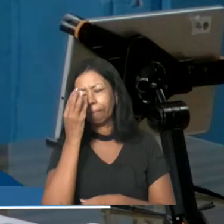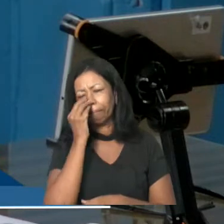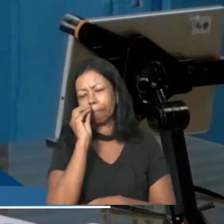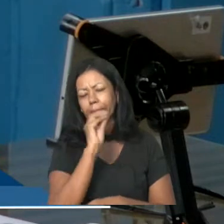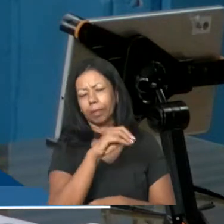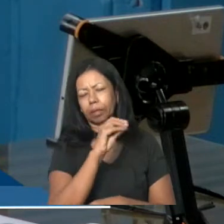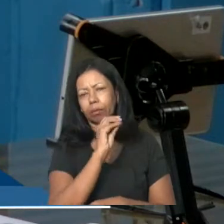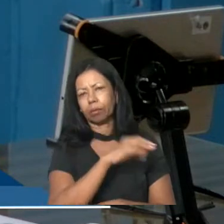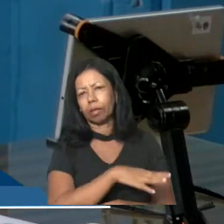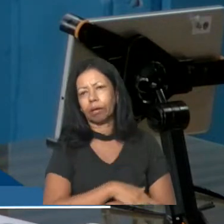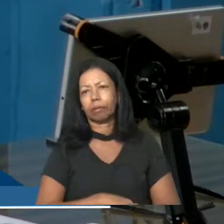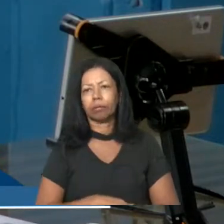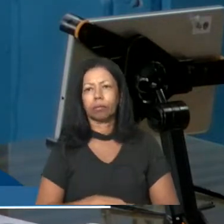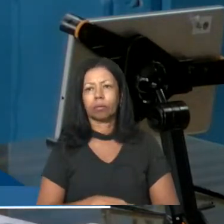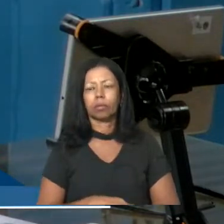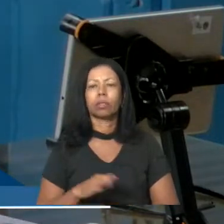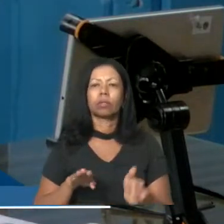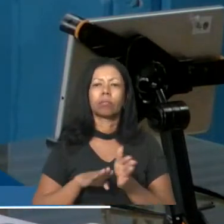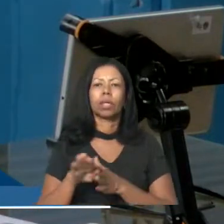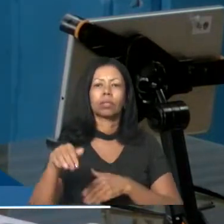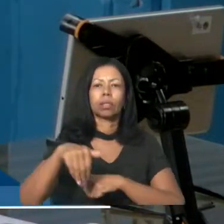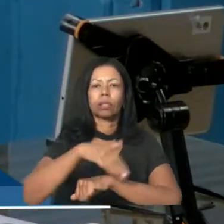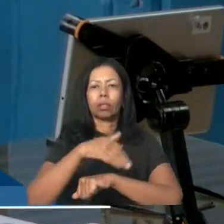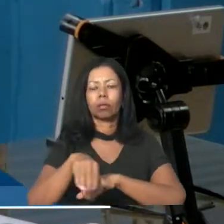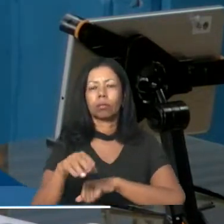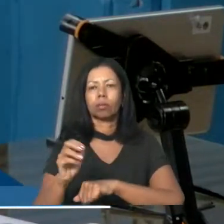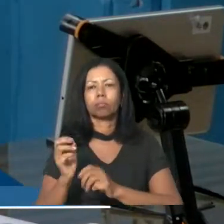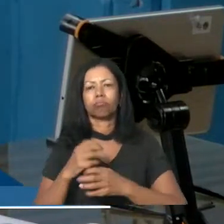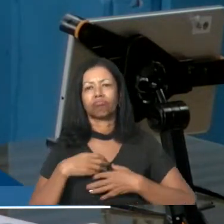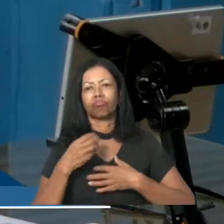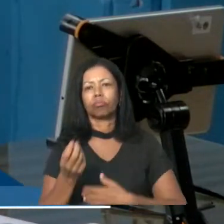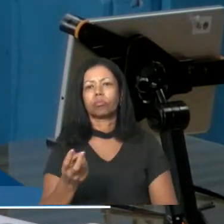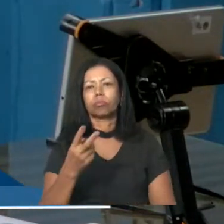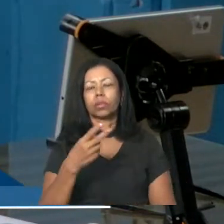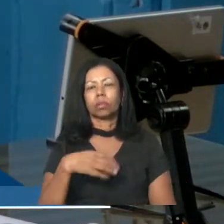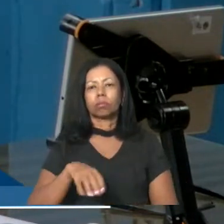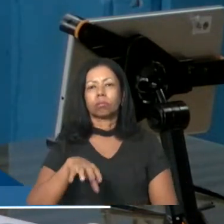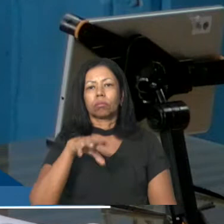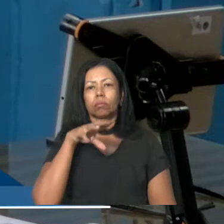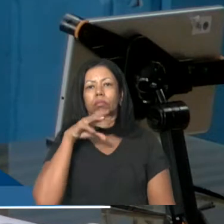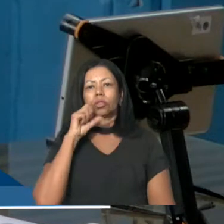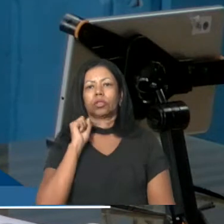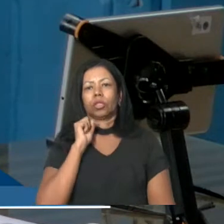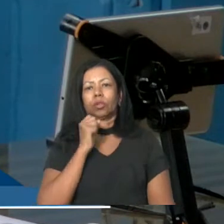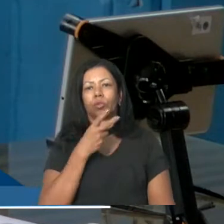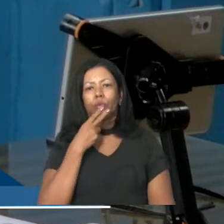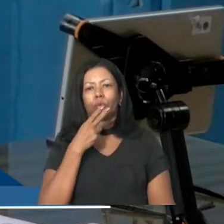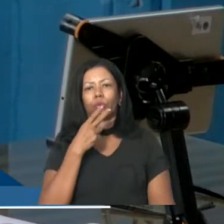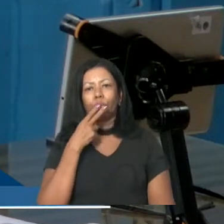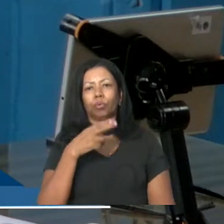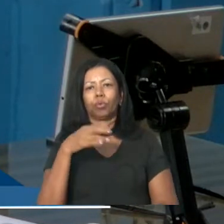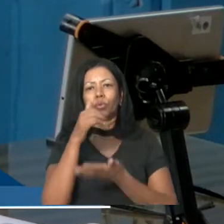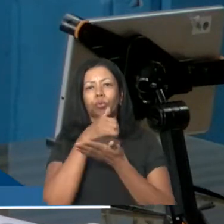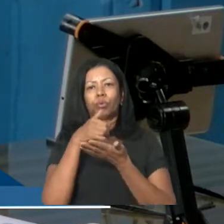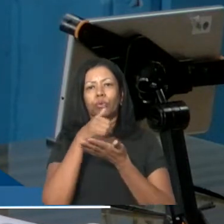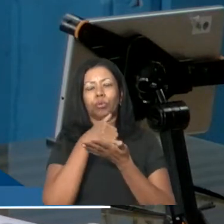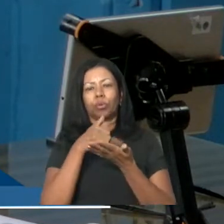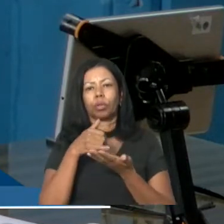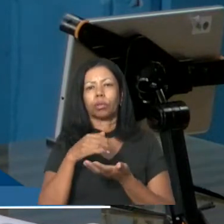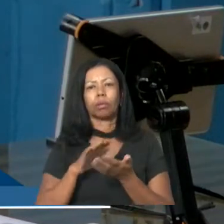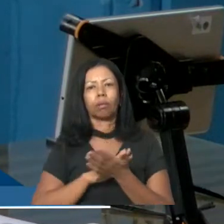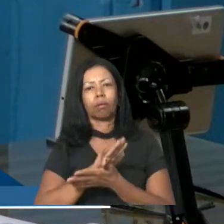abandonado. Você passa na rua, você sente o cheiro de maconha. Não tem uma